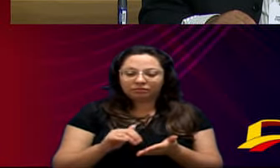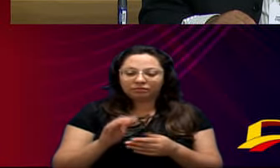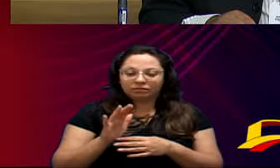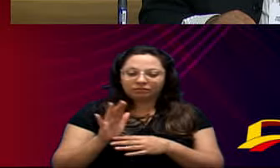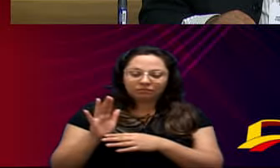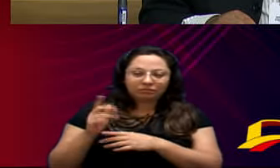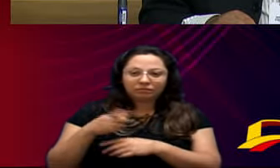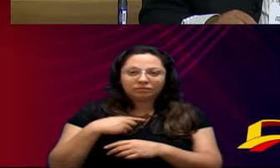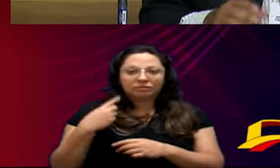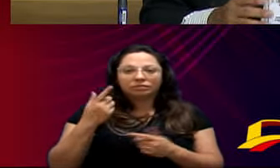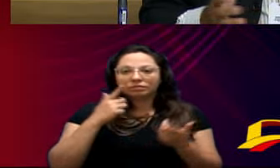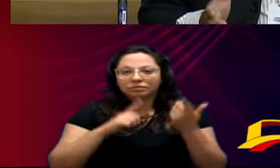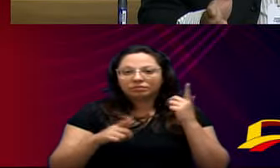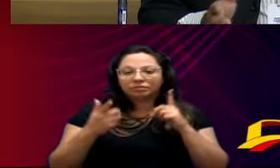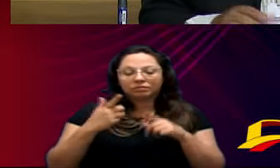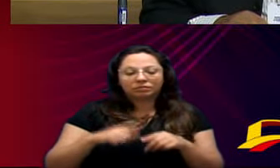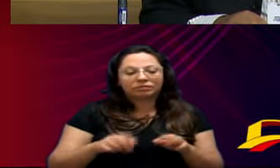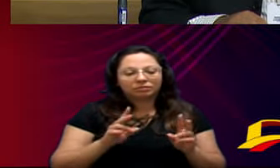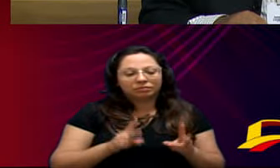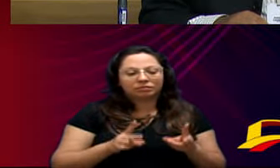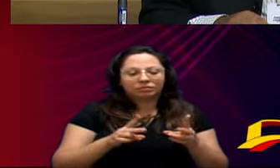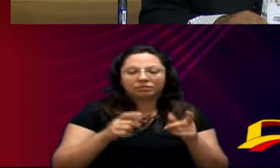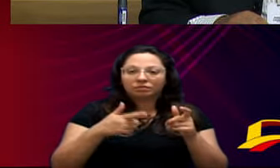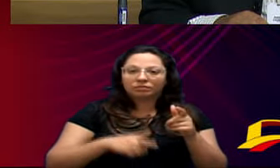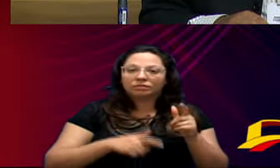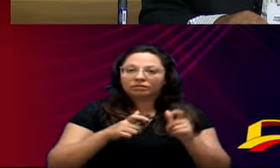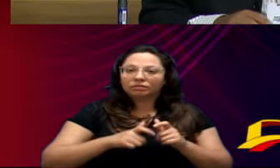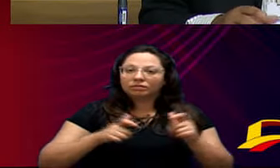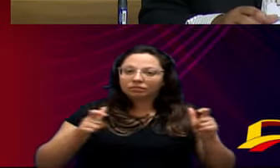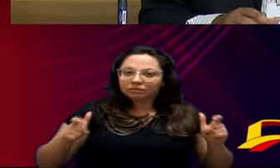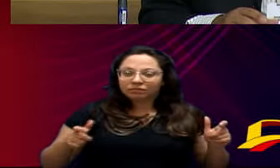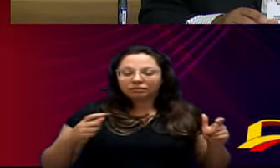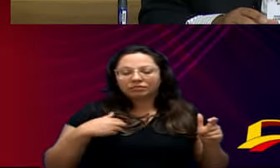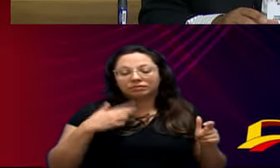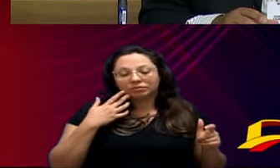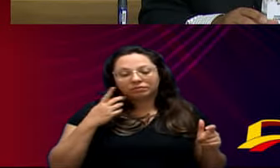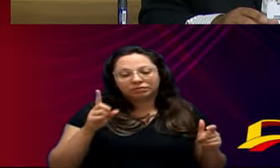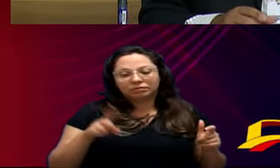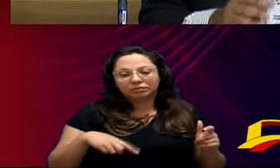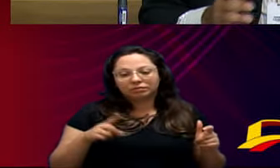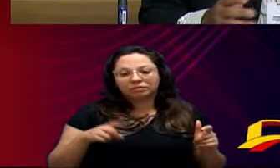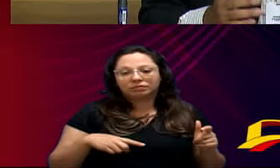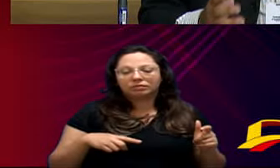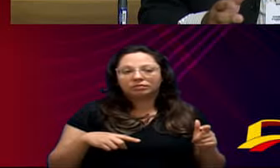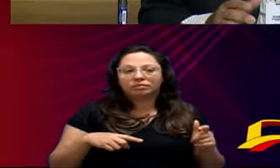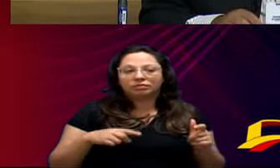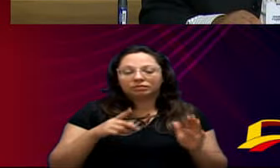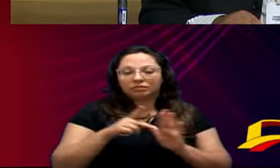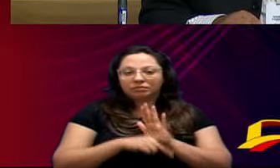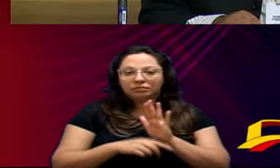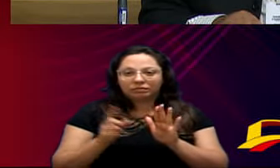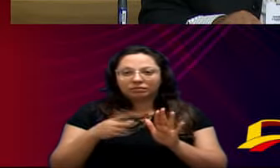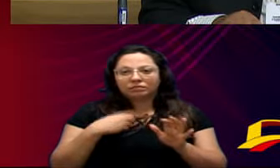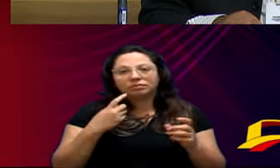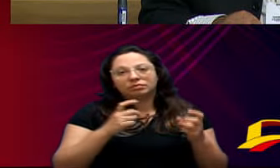a gente consiga realmente manter e ampliar eu acho que essa é a proposta pelo que eu tenho eh discutido e debatido com a secretaria de planejamento